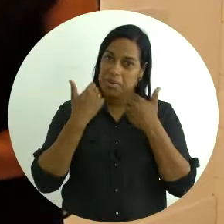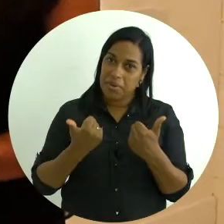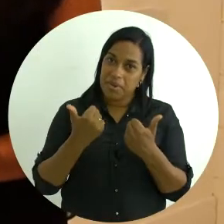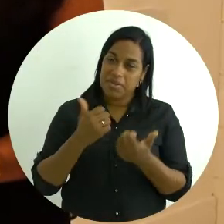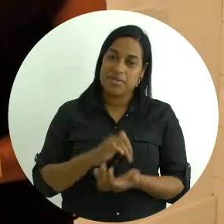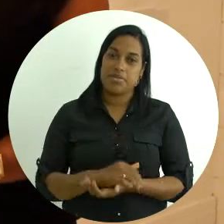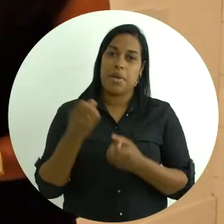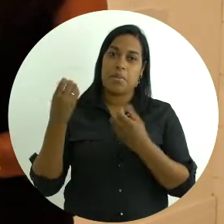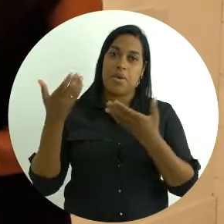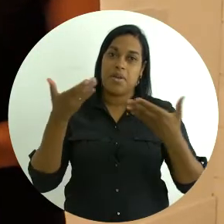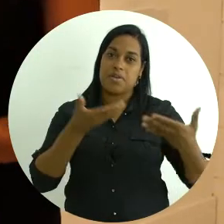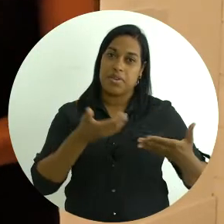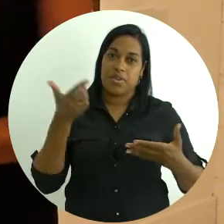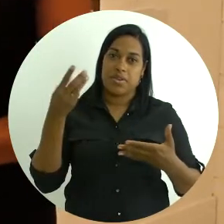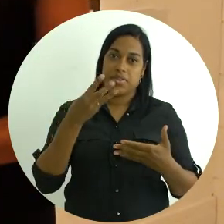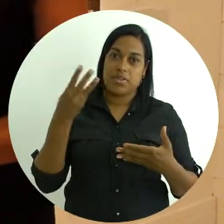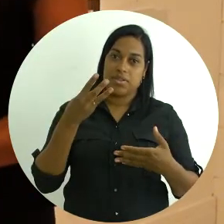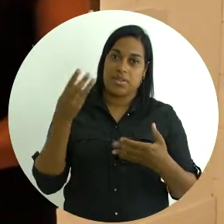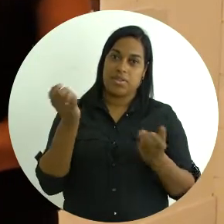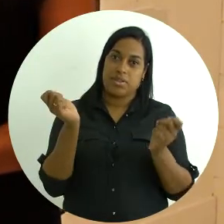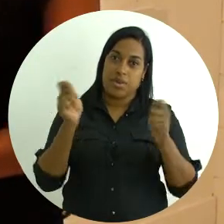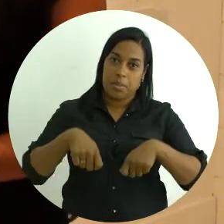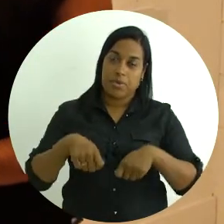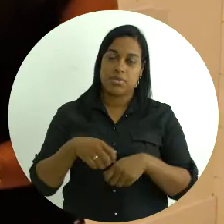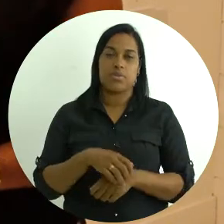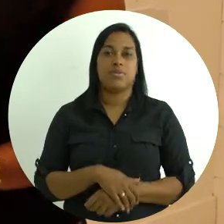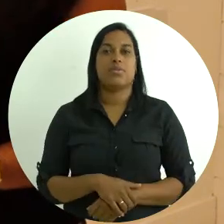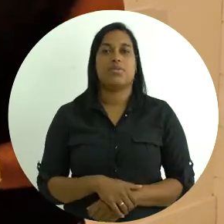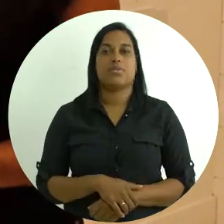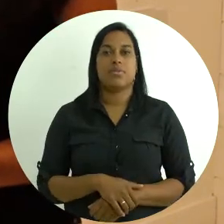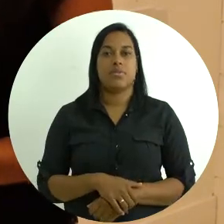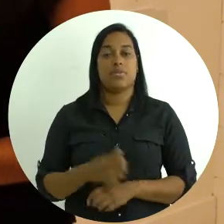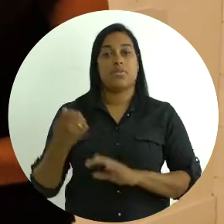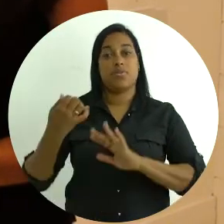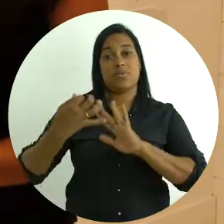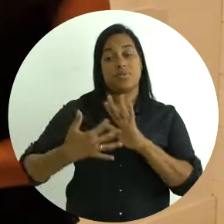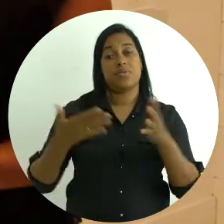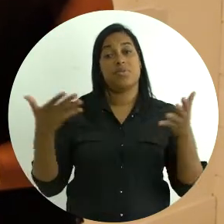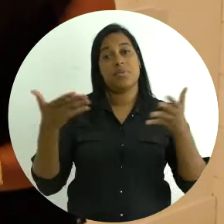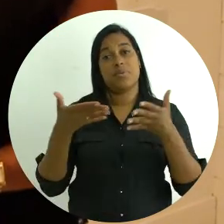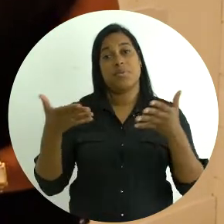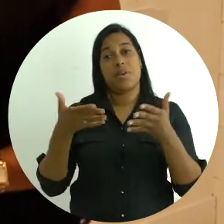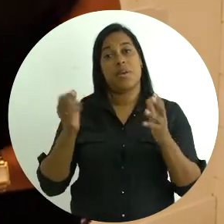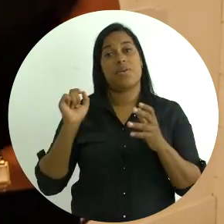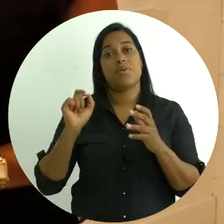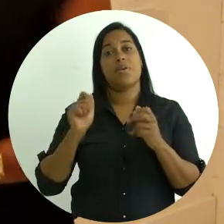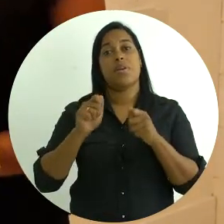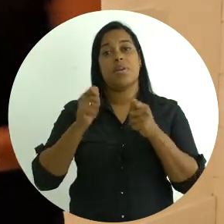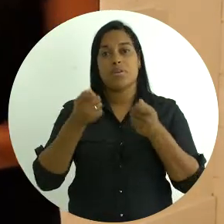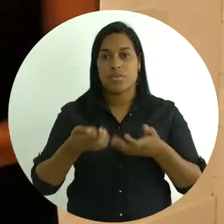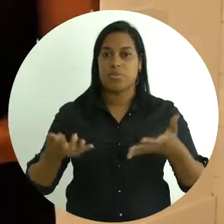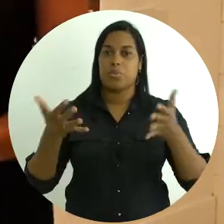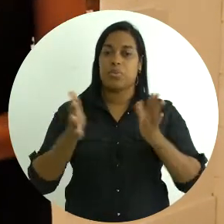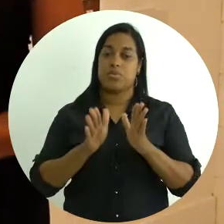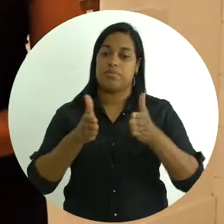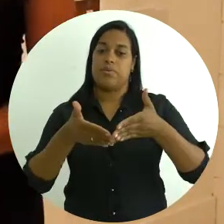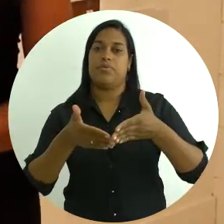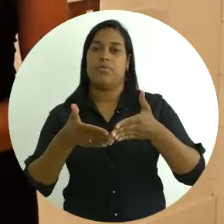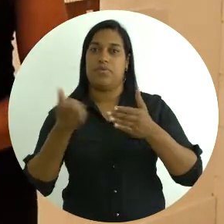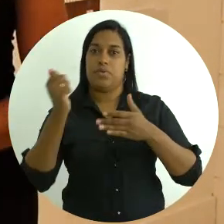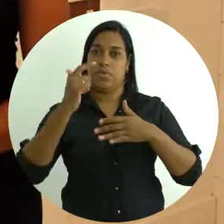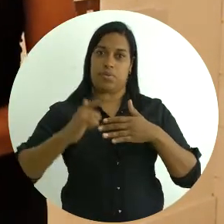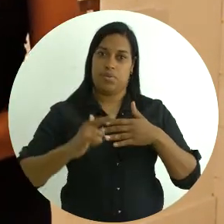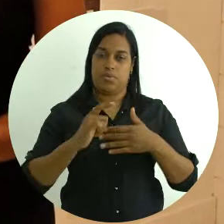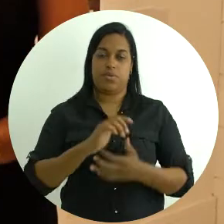pessoal, bem-vindos à nossa terceira competência. E a gente vai falar de direção e distribuição de